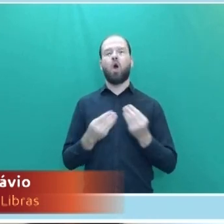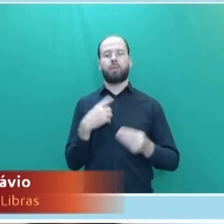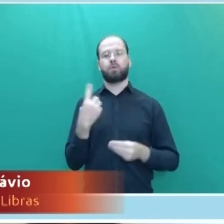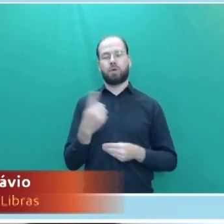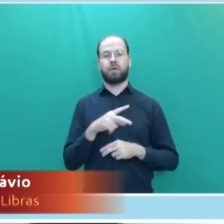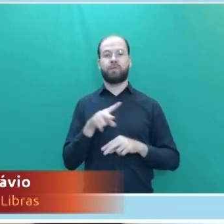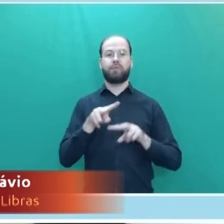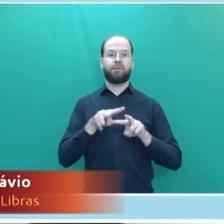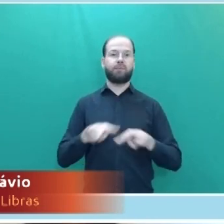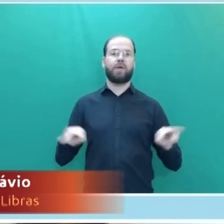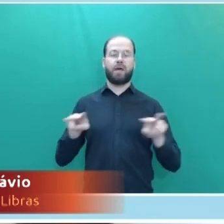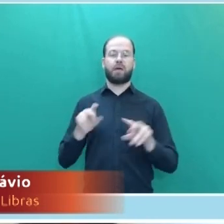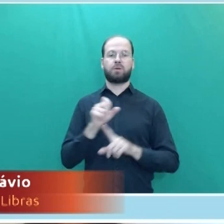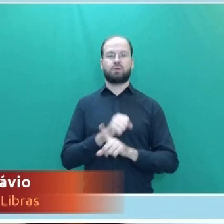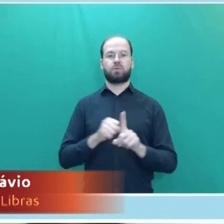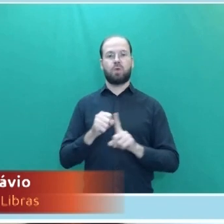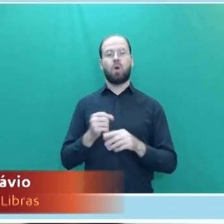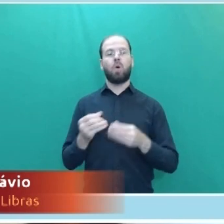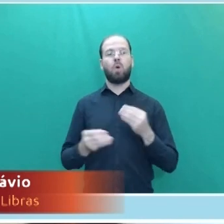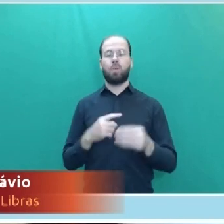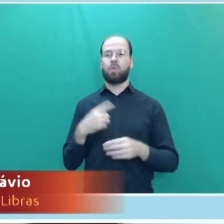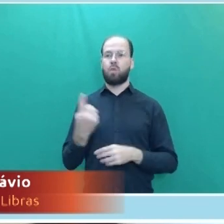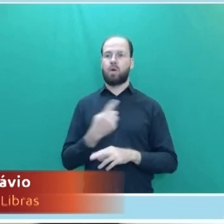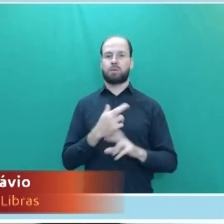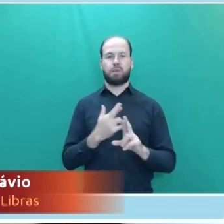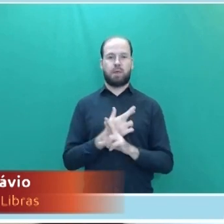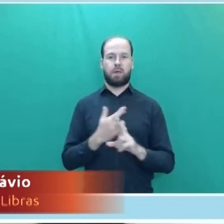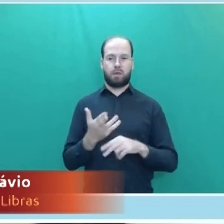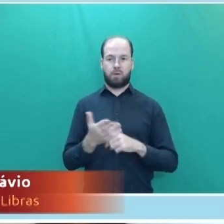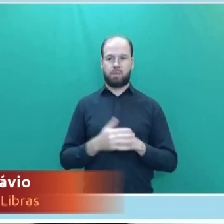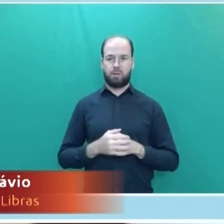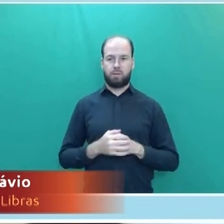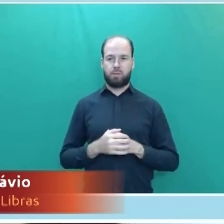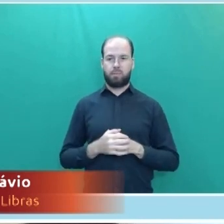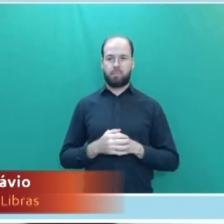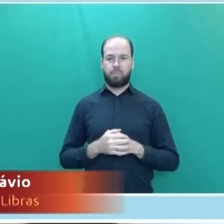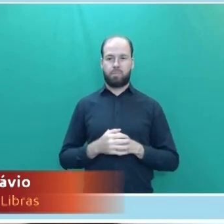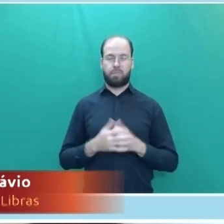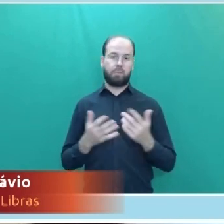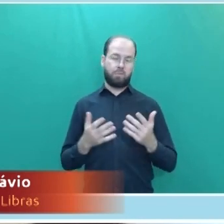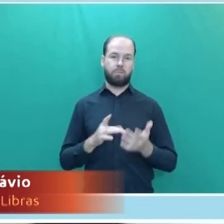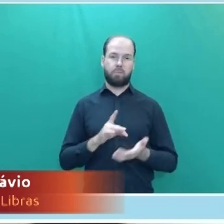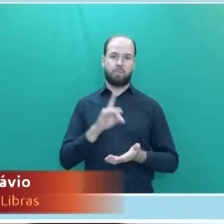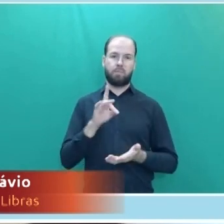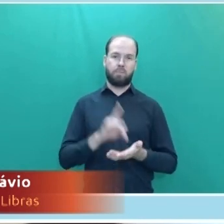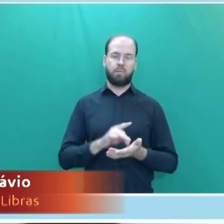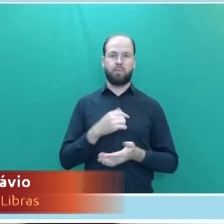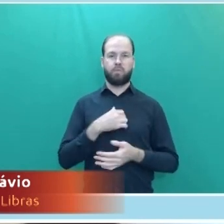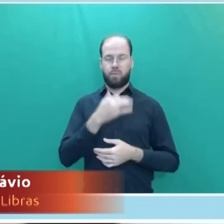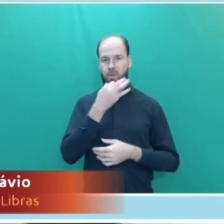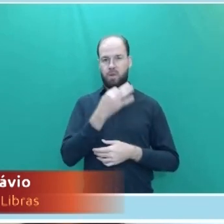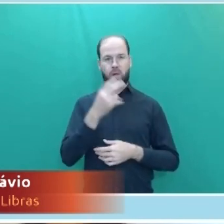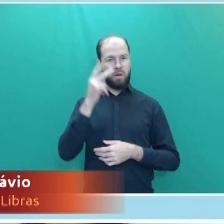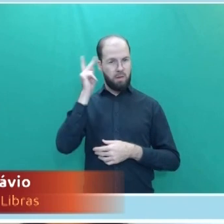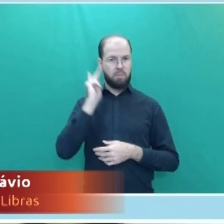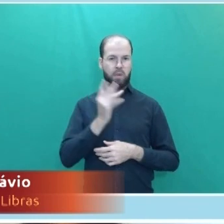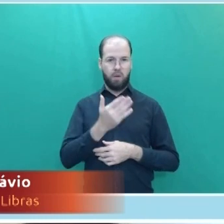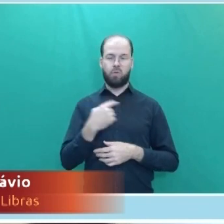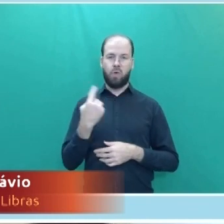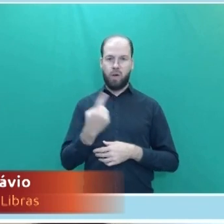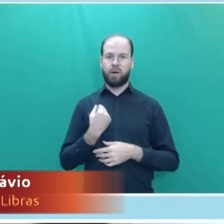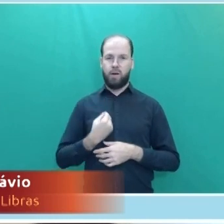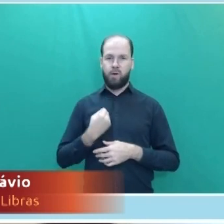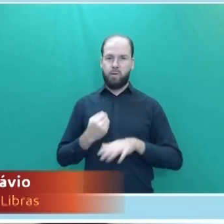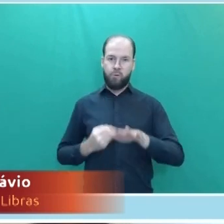a sociedade, sobre como a gente vai se relacionar, né? E, de fato, eu acho, Camila, acho que a gente dá 2 passos e volta